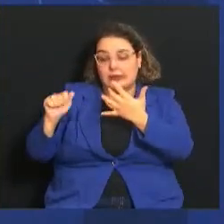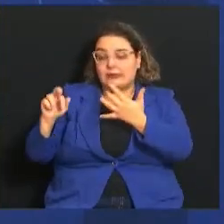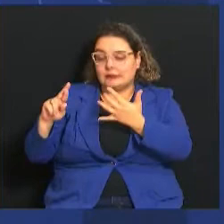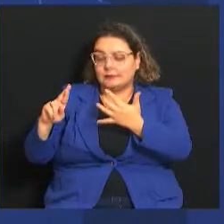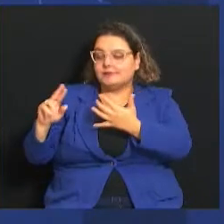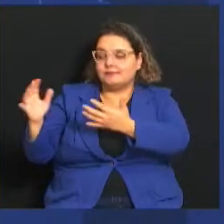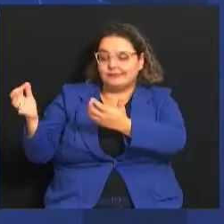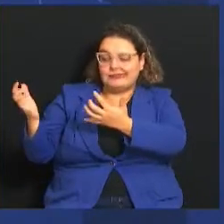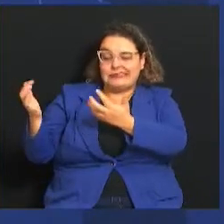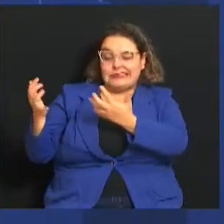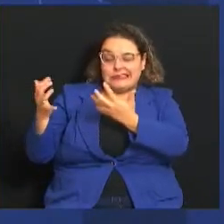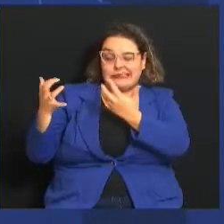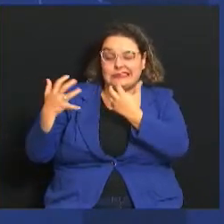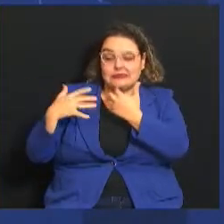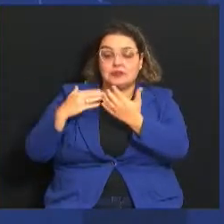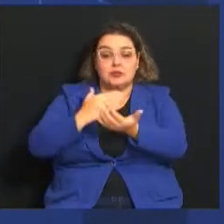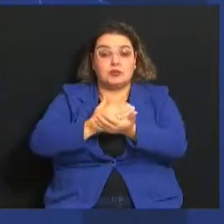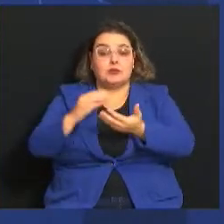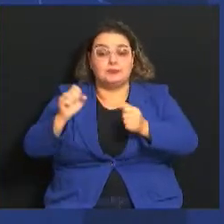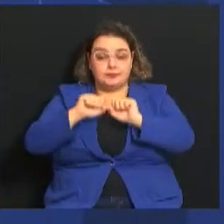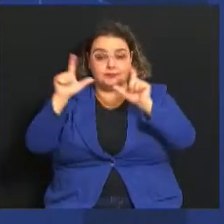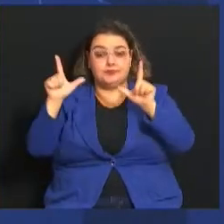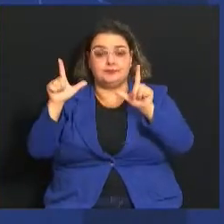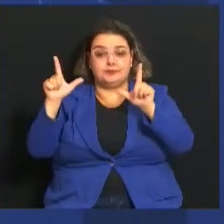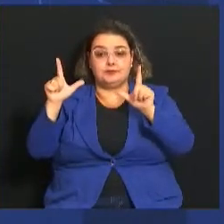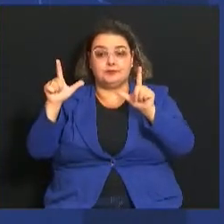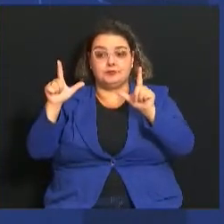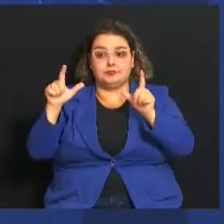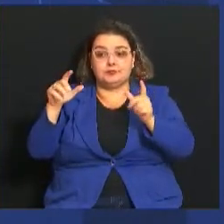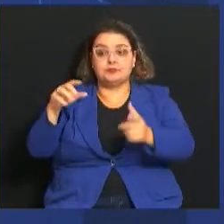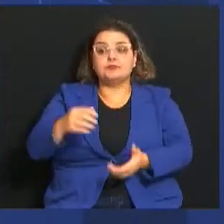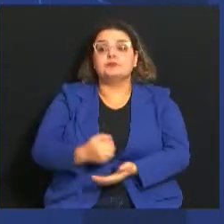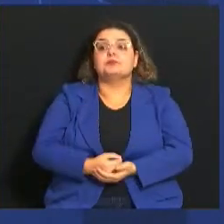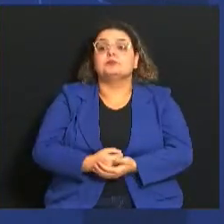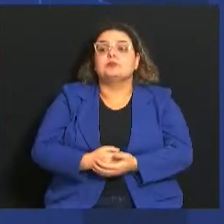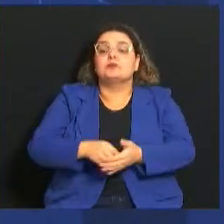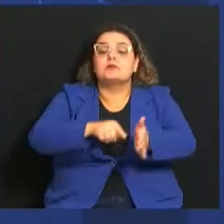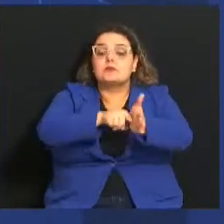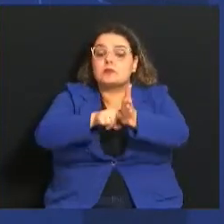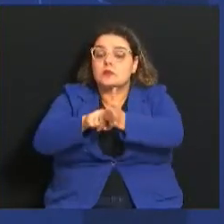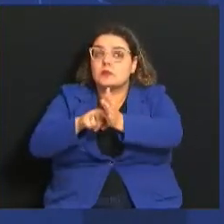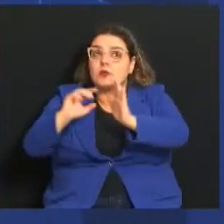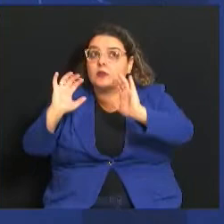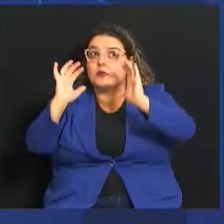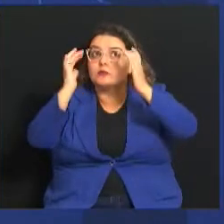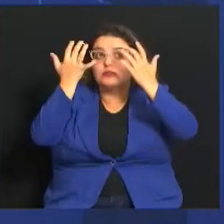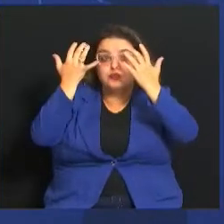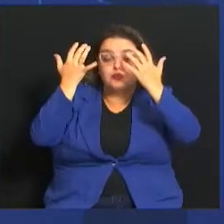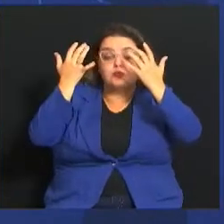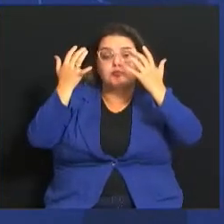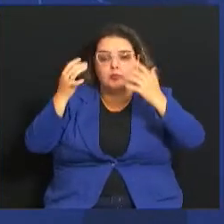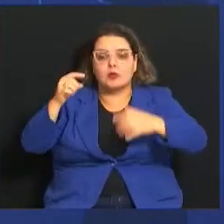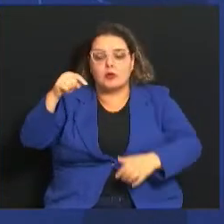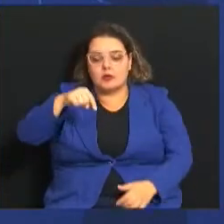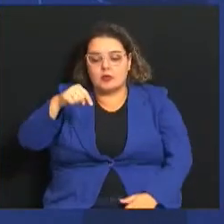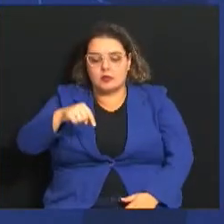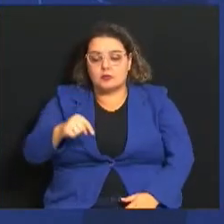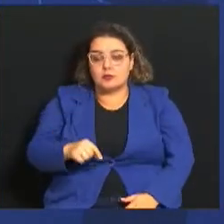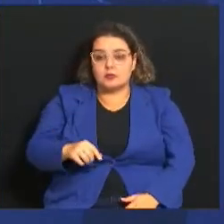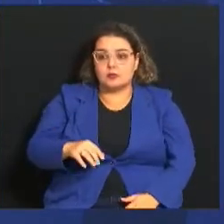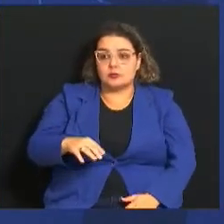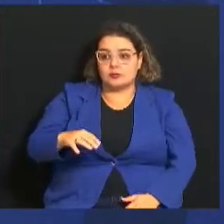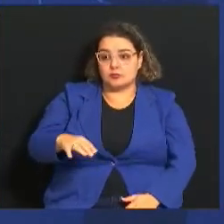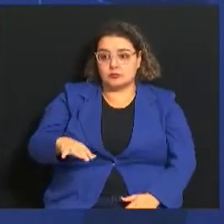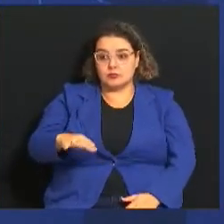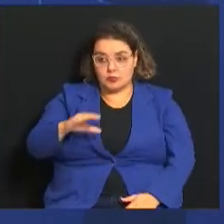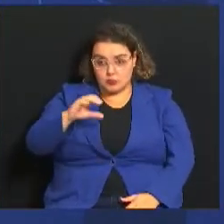no início da manhã. A estação do Centro de Pesquisas Meteorológicas e Climáticas aplicadas à Agricultura, o